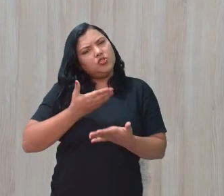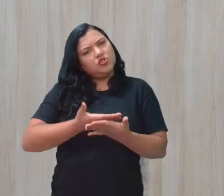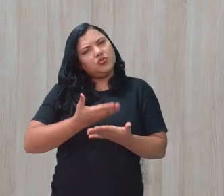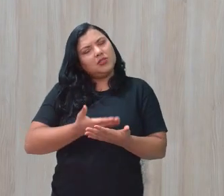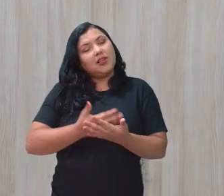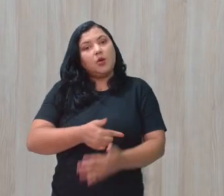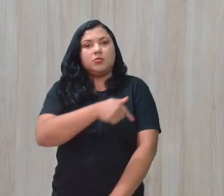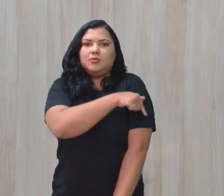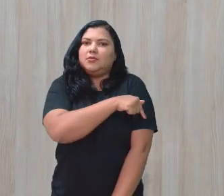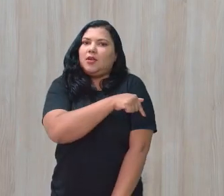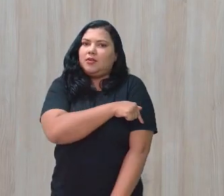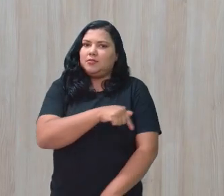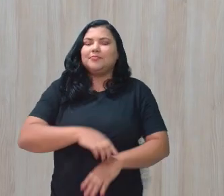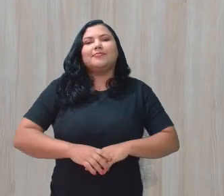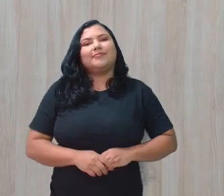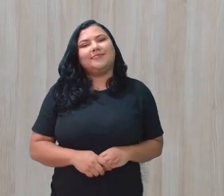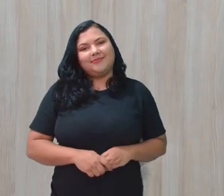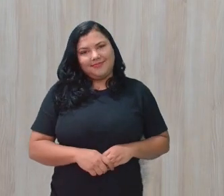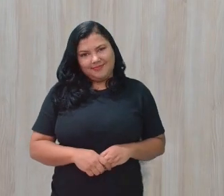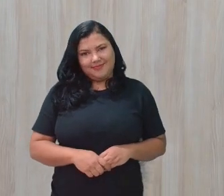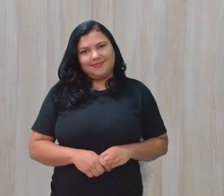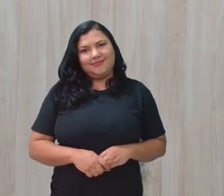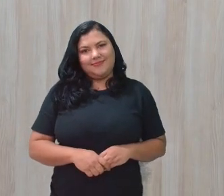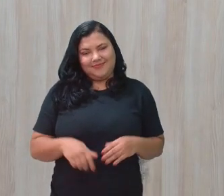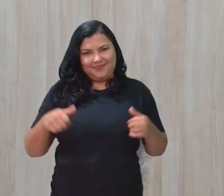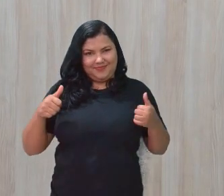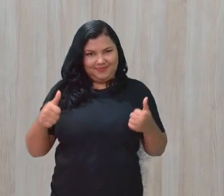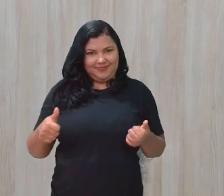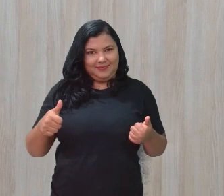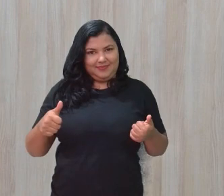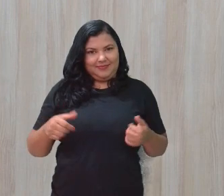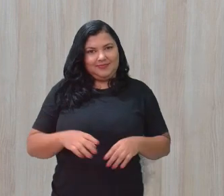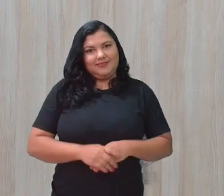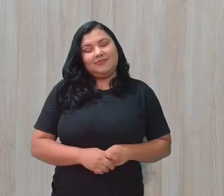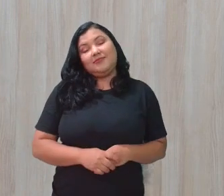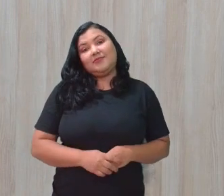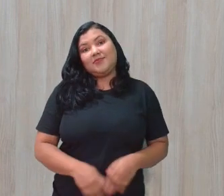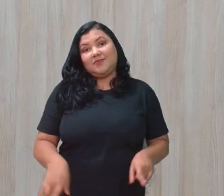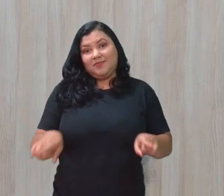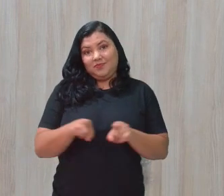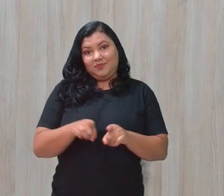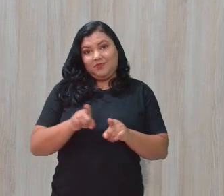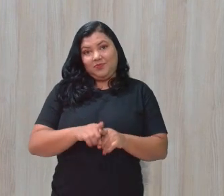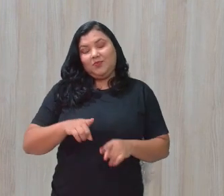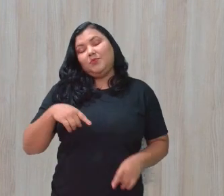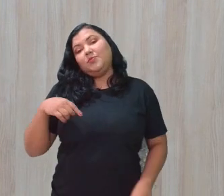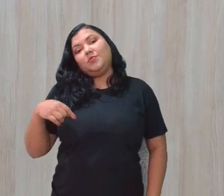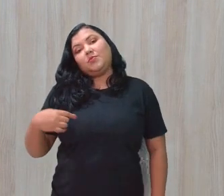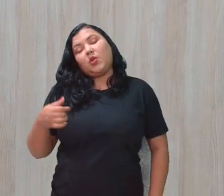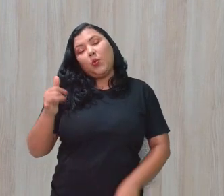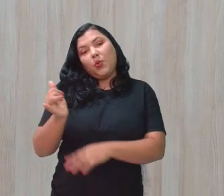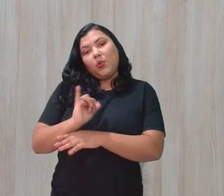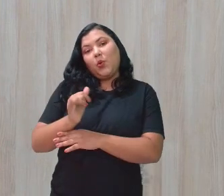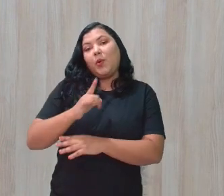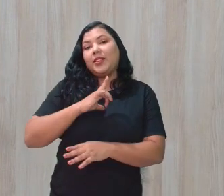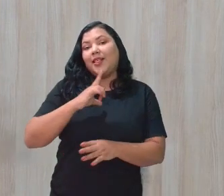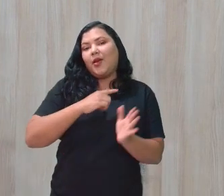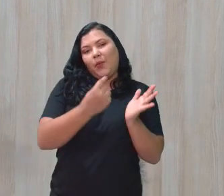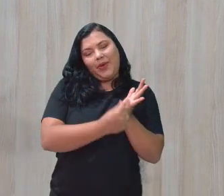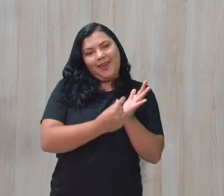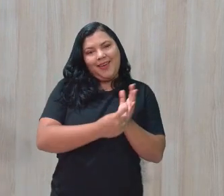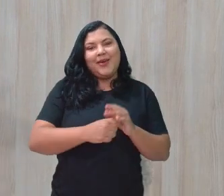revisada nas aulas do 7º ano, tá tudo lá. E além do nosso canal, a gente tem o quê?